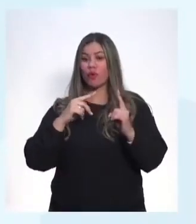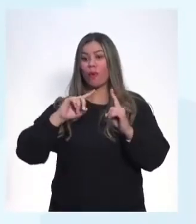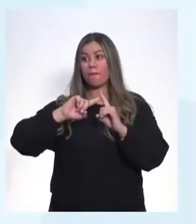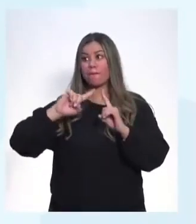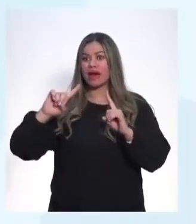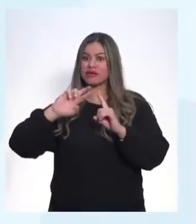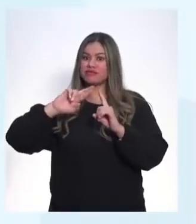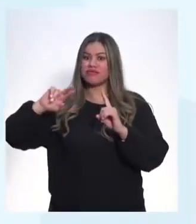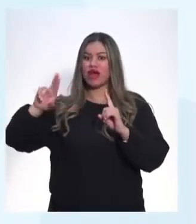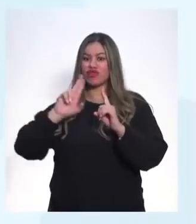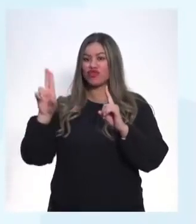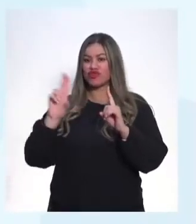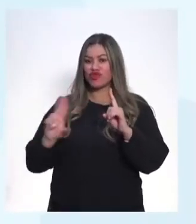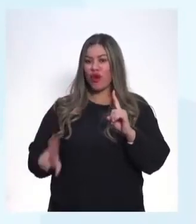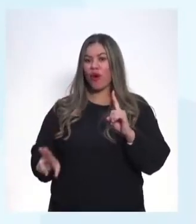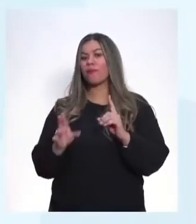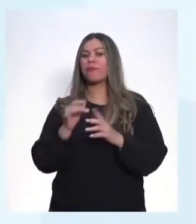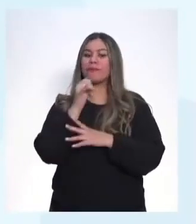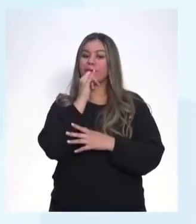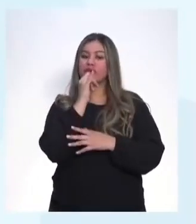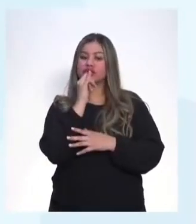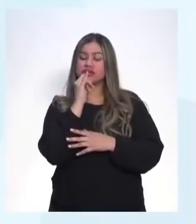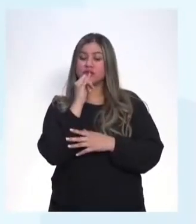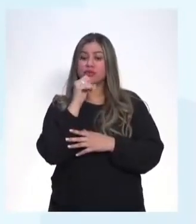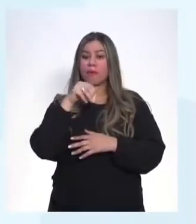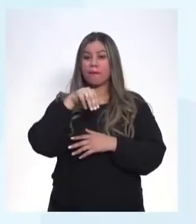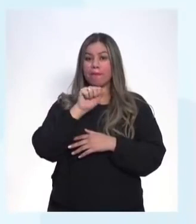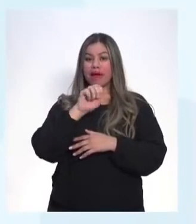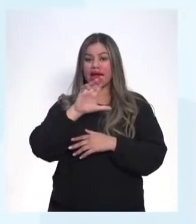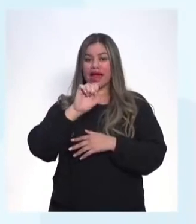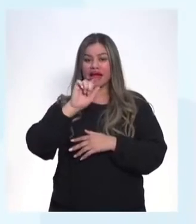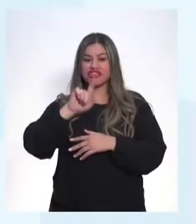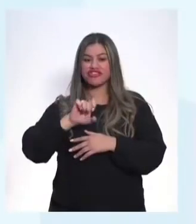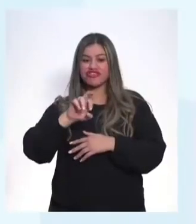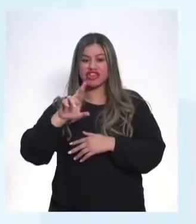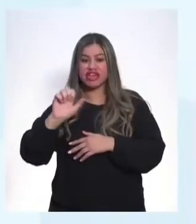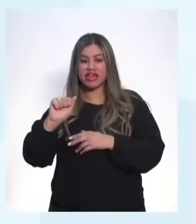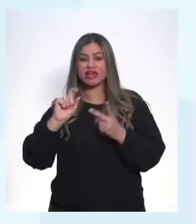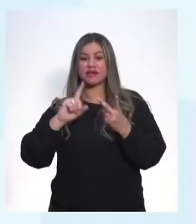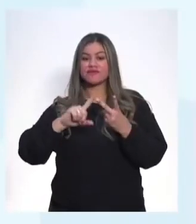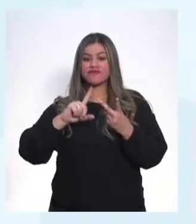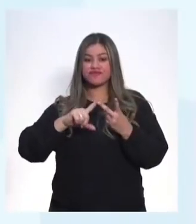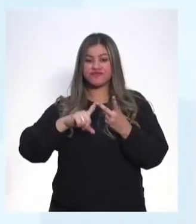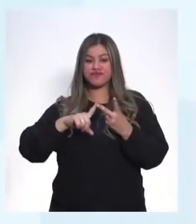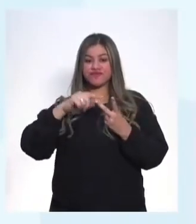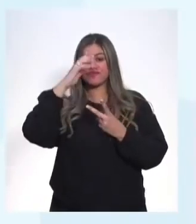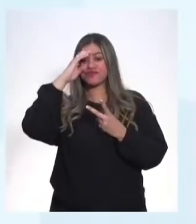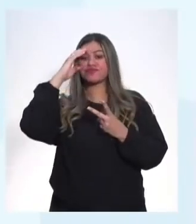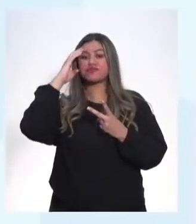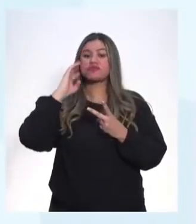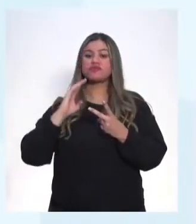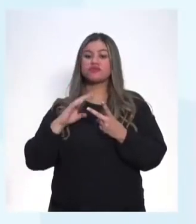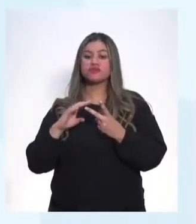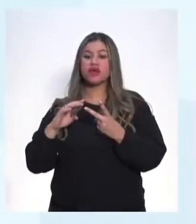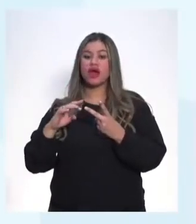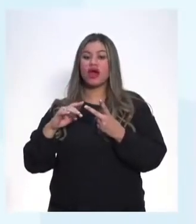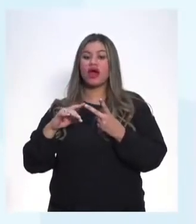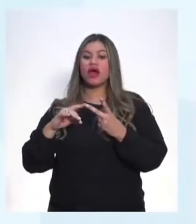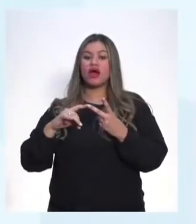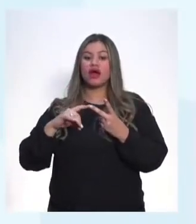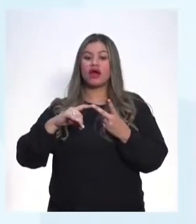de alimento, uma raiz que está presente na mesa de muitos brasileiros. A gente sempre pega esse exemplo aqui porque é bem isso